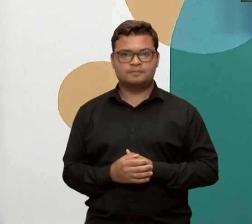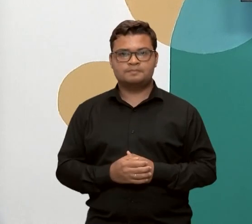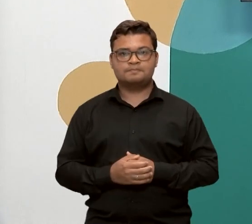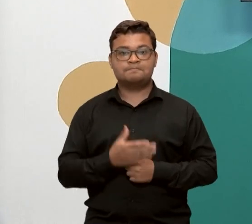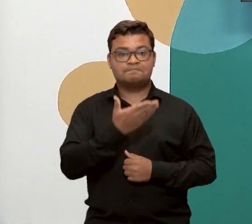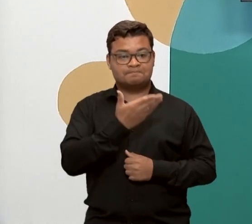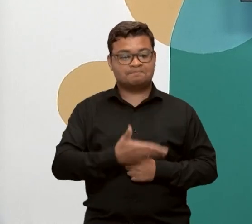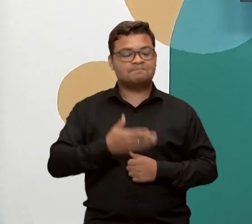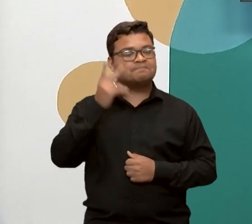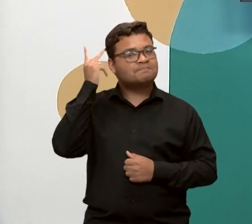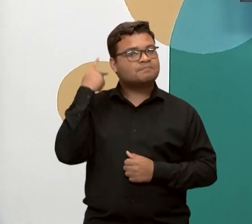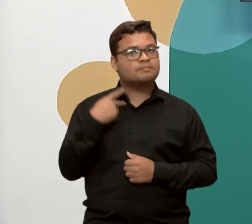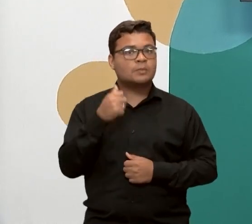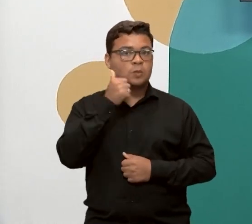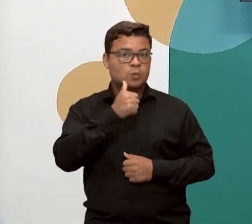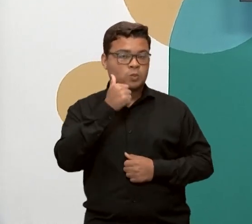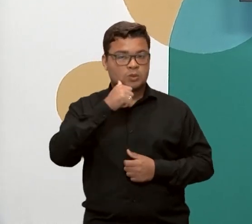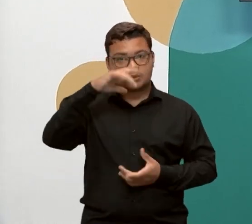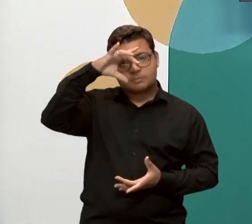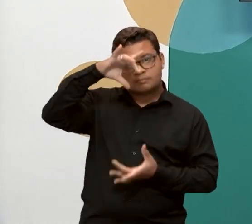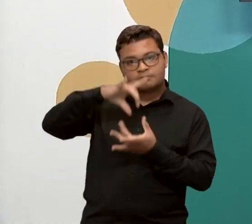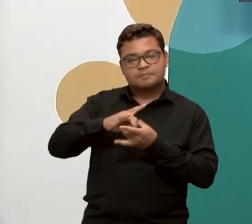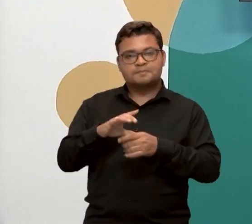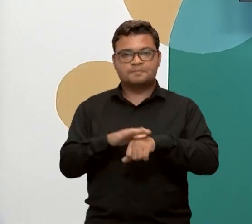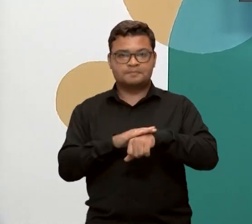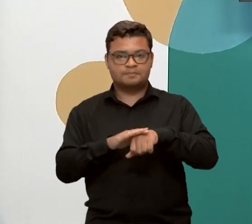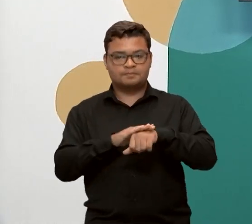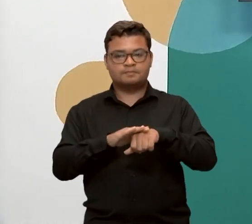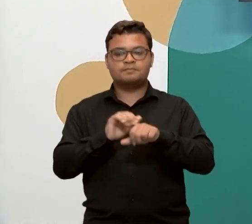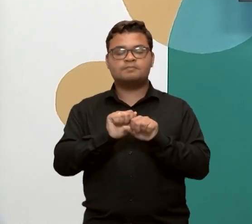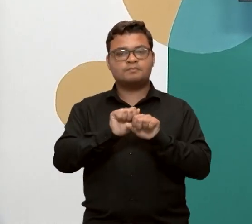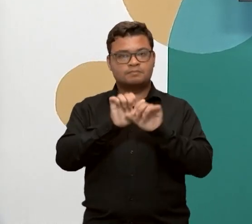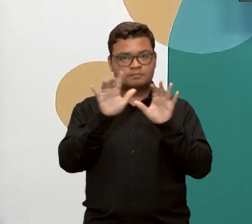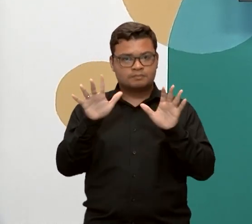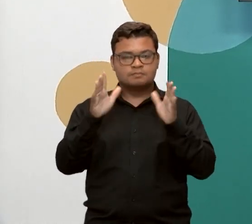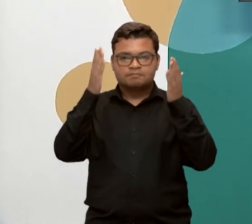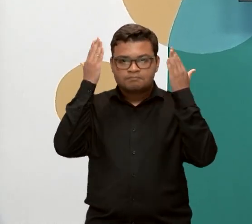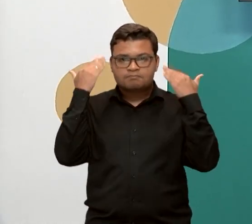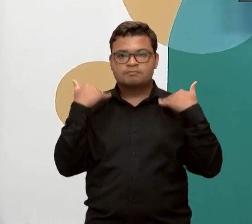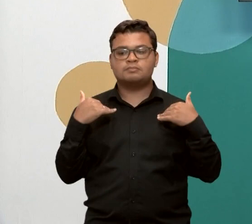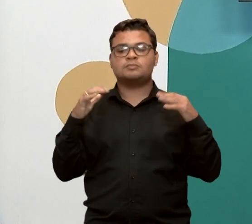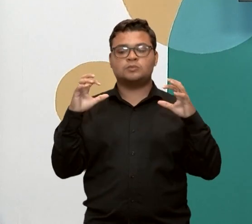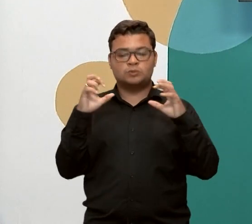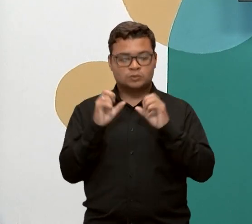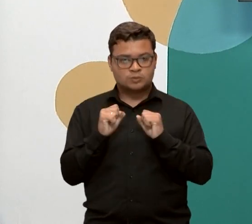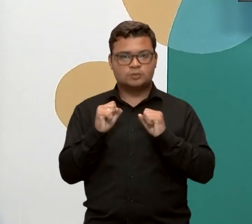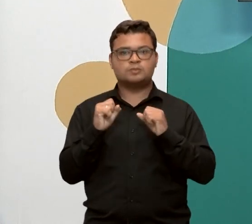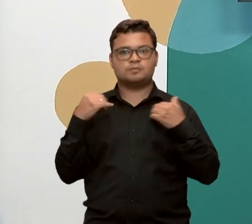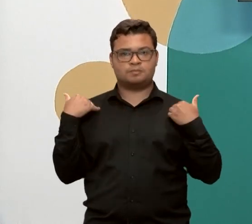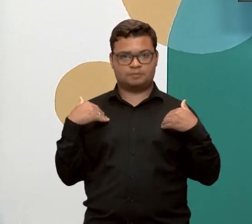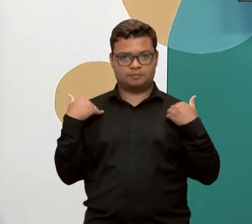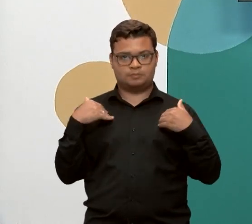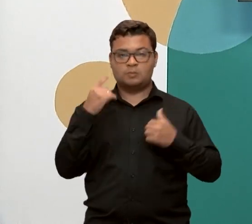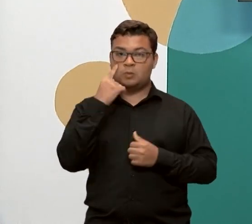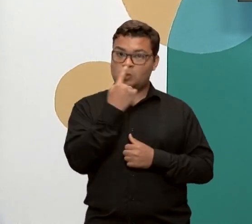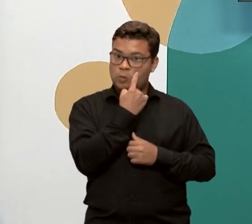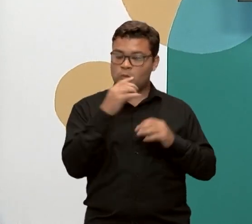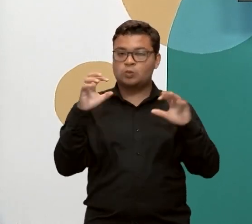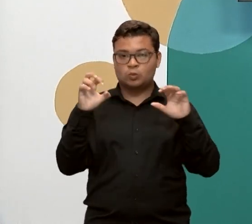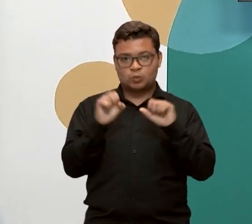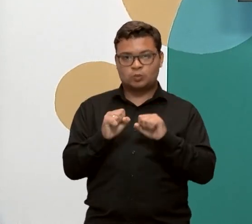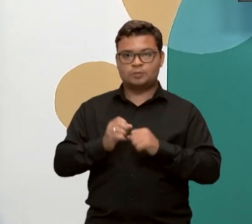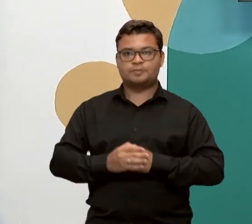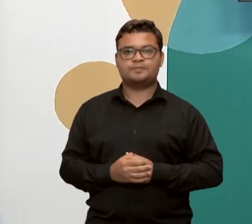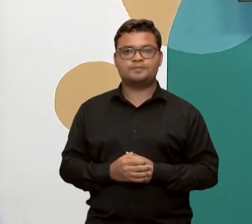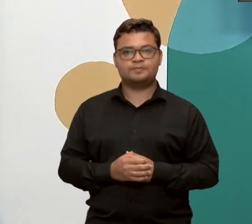Camila Maia, uma mulher cis, de pele clara, com cabelos escuros e lisos na altura dos ombros, olhos também escuros,